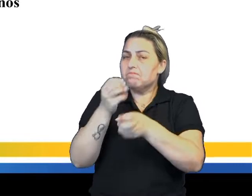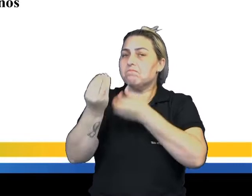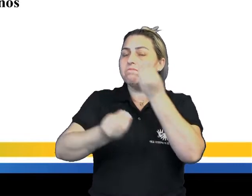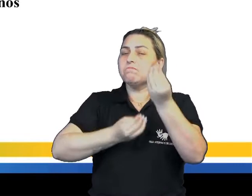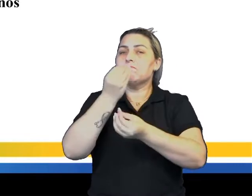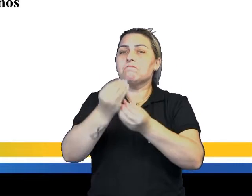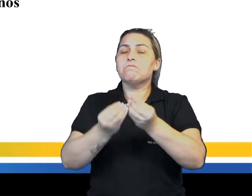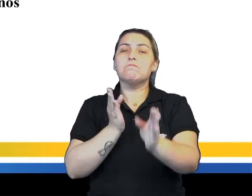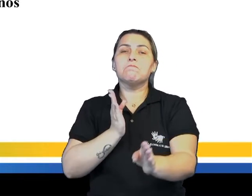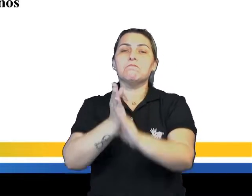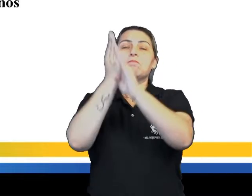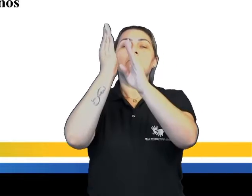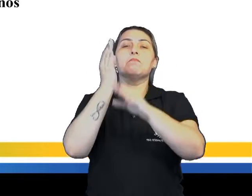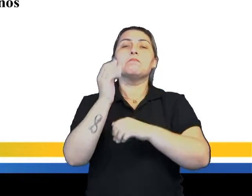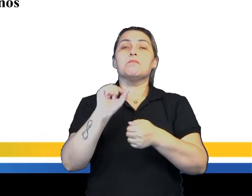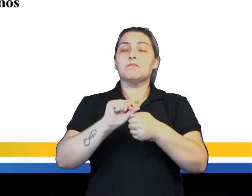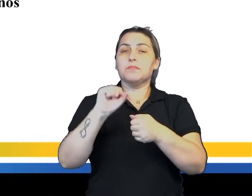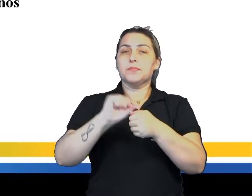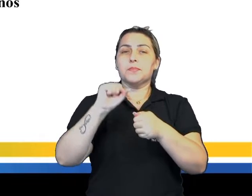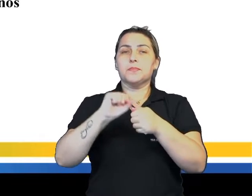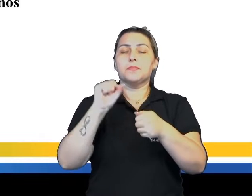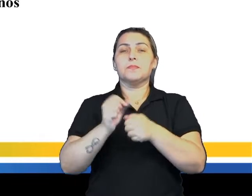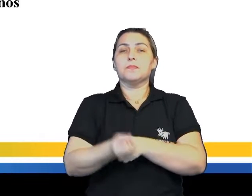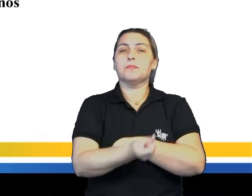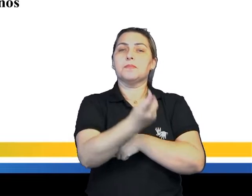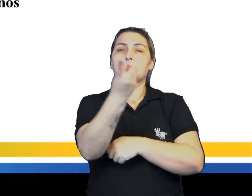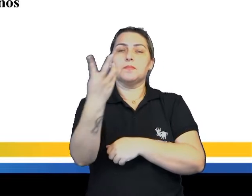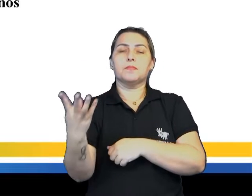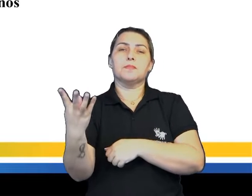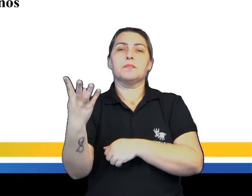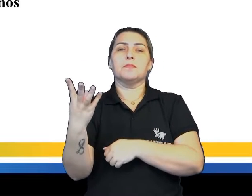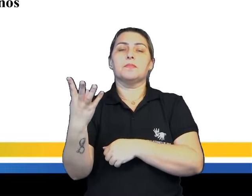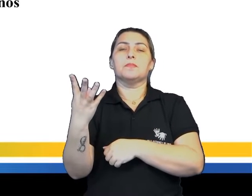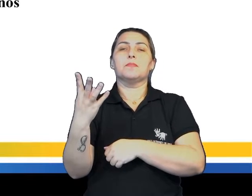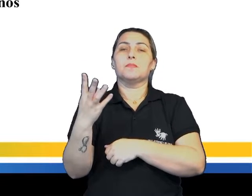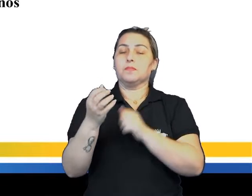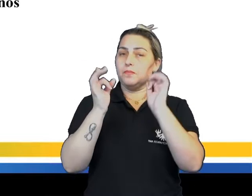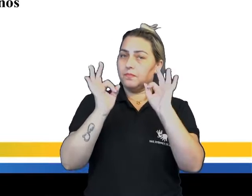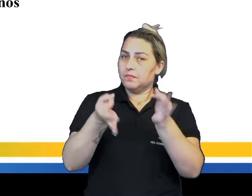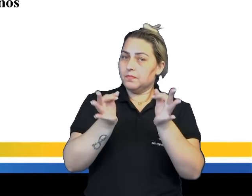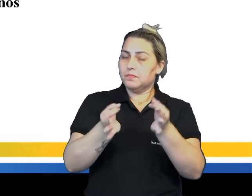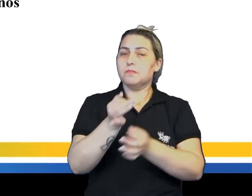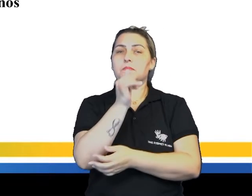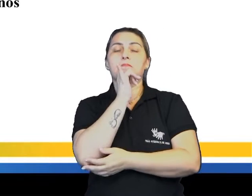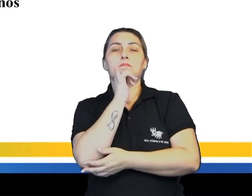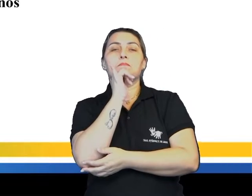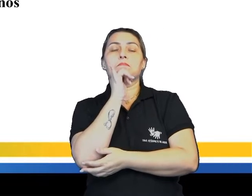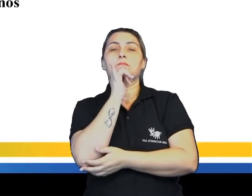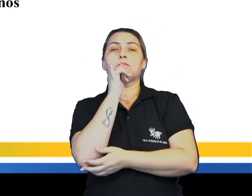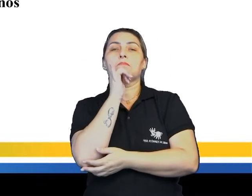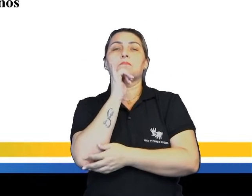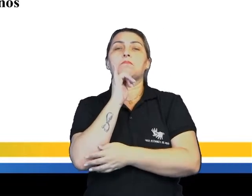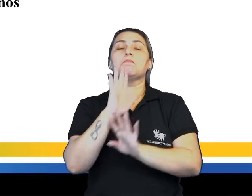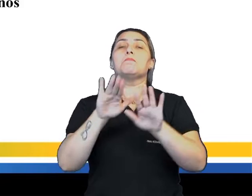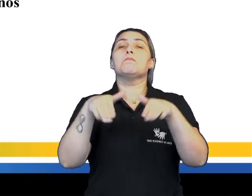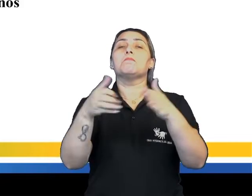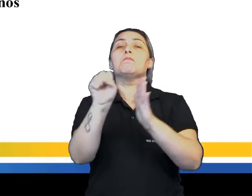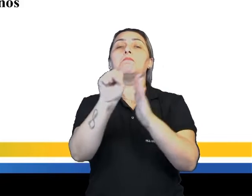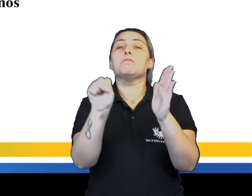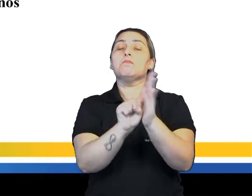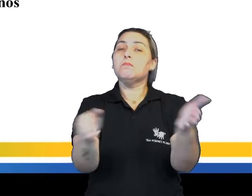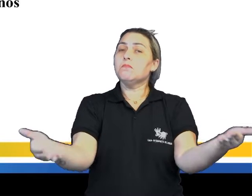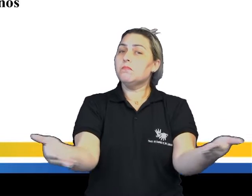eles identificavam, como que eles faziam para quantificar as coisas, certo? Por exemplo, gente, Em qual século